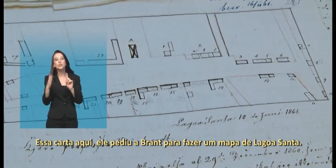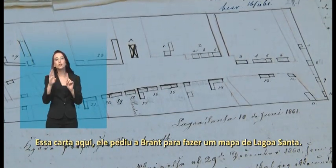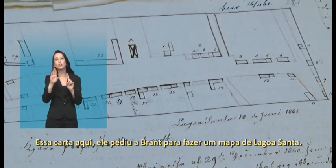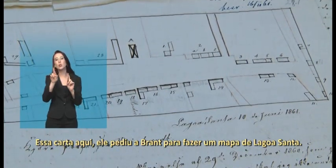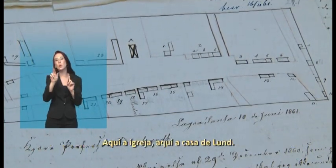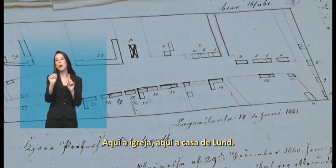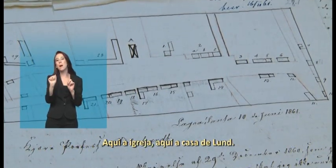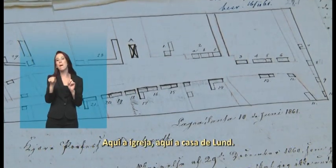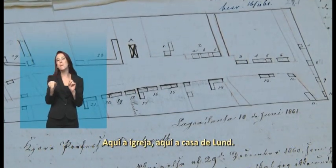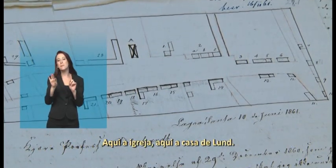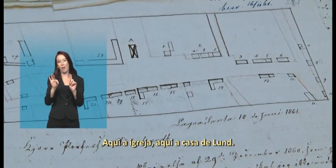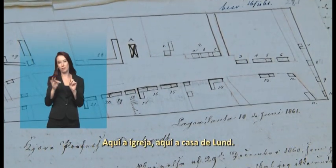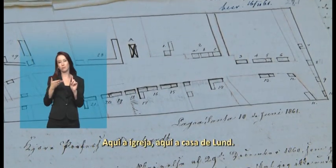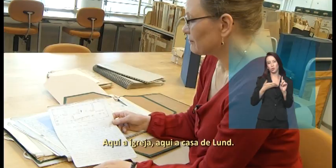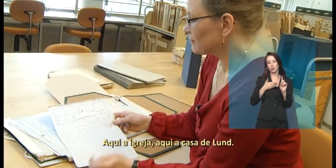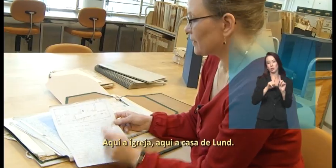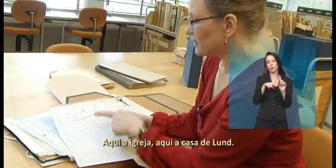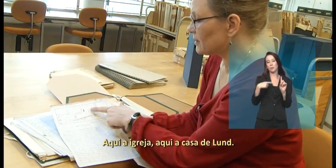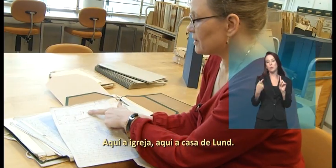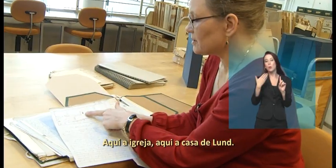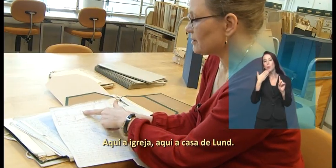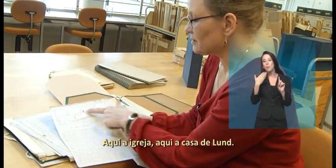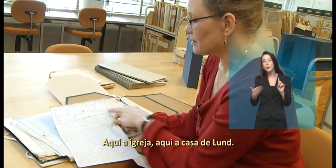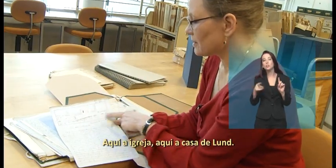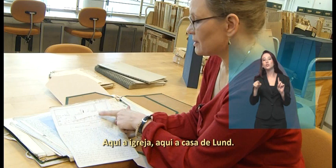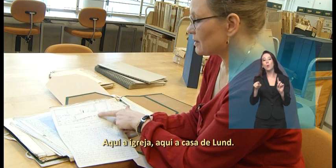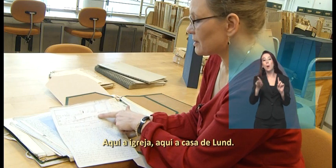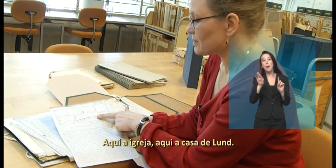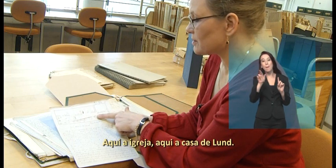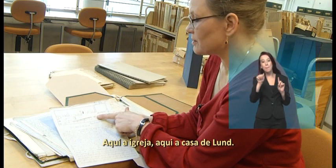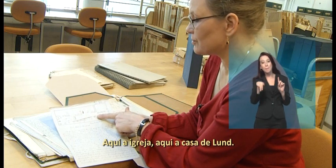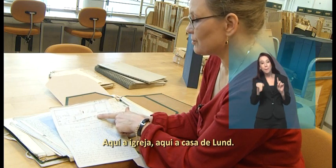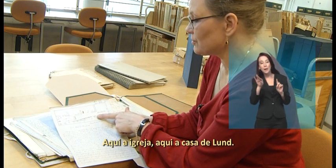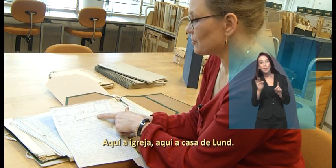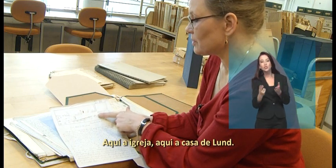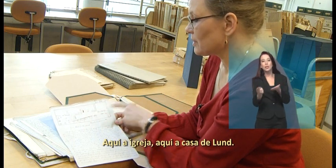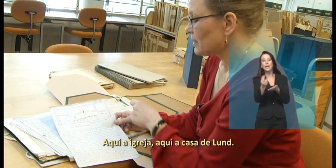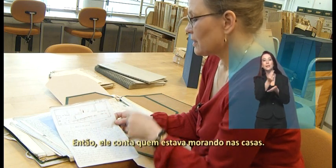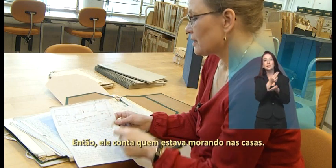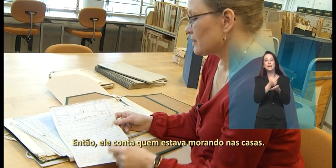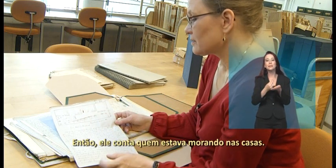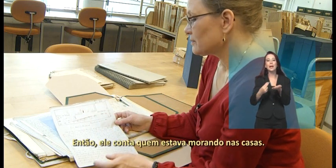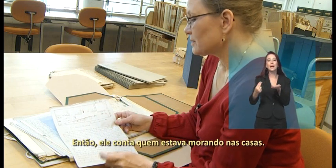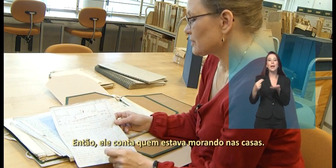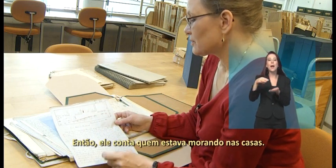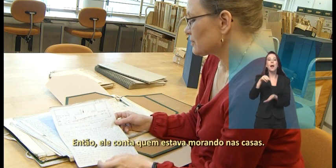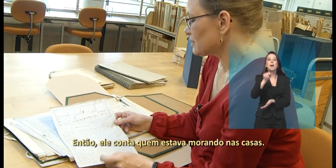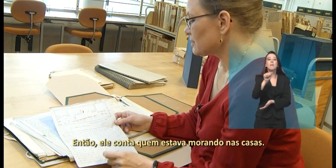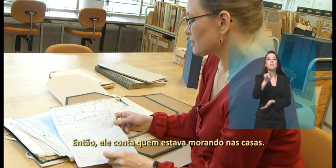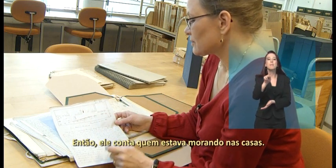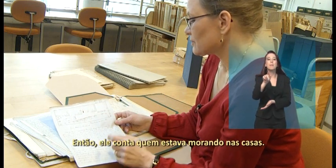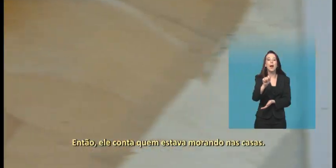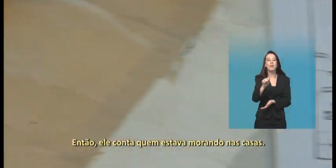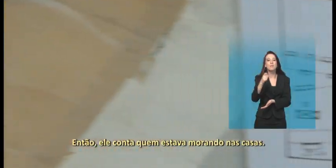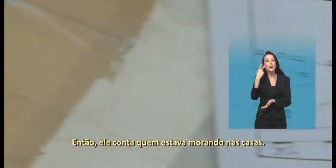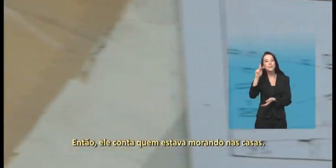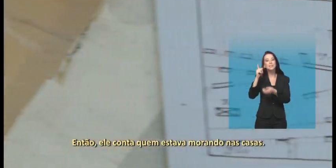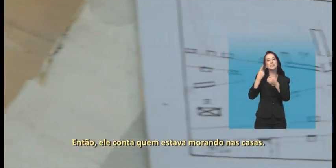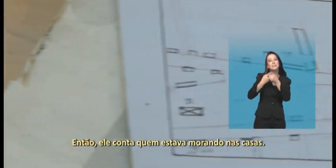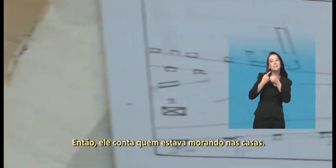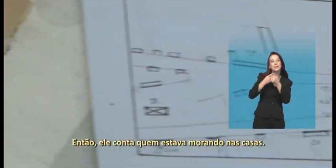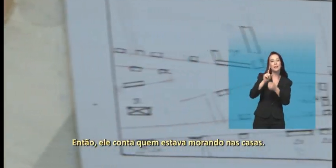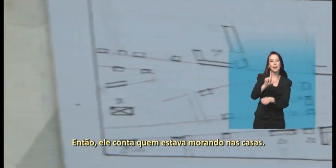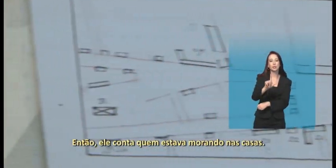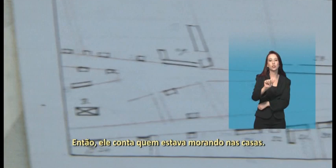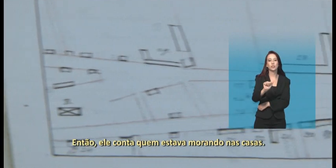Santa. Aqui a igreja, aqui a casa de Lund. Então ele conta quem está